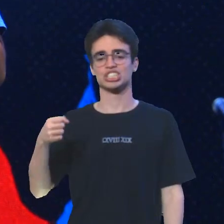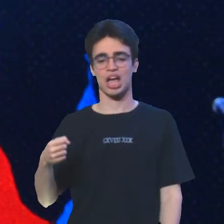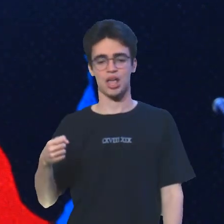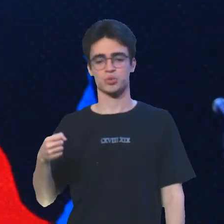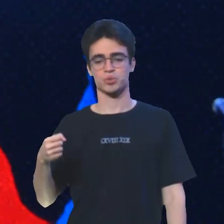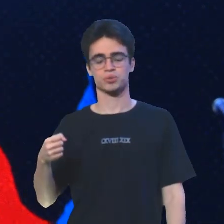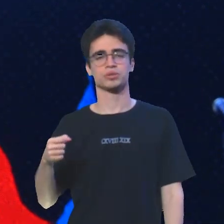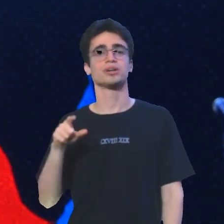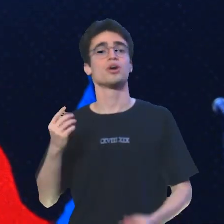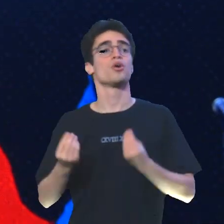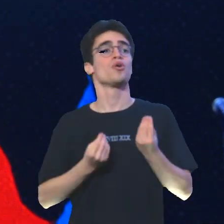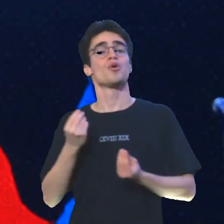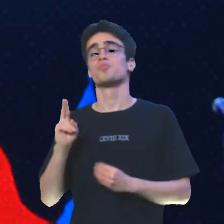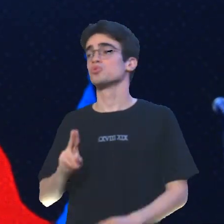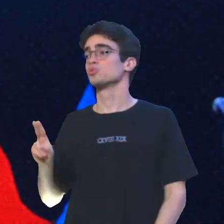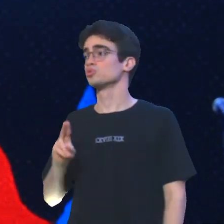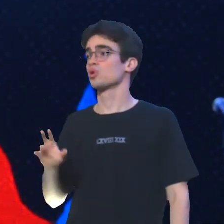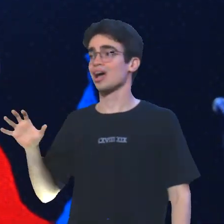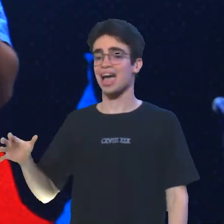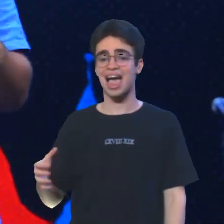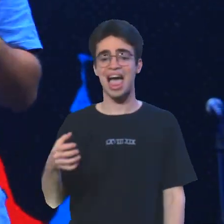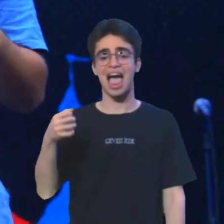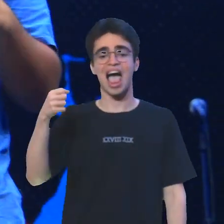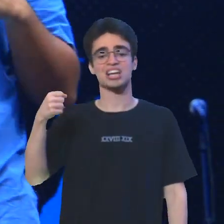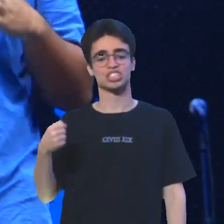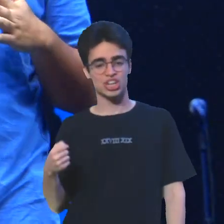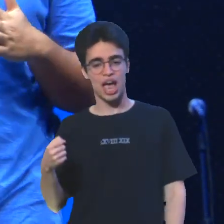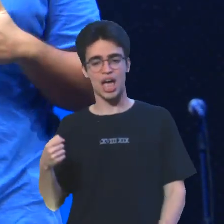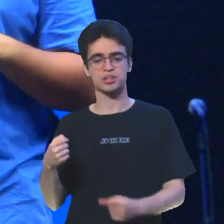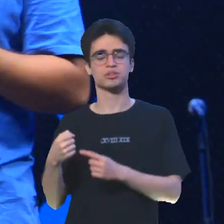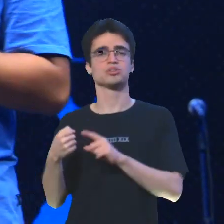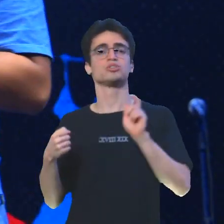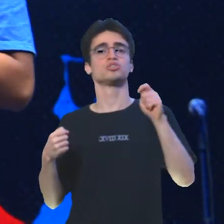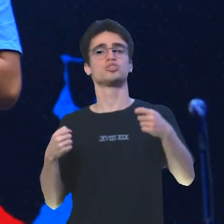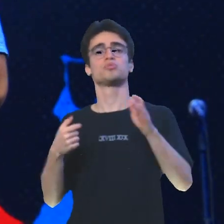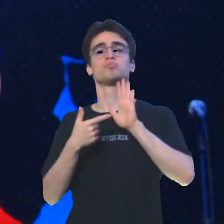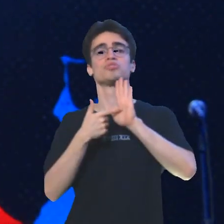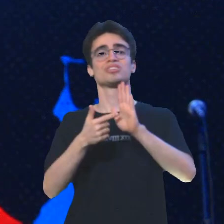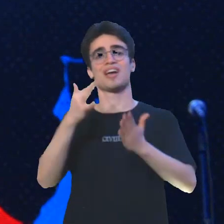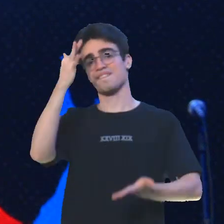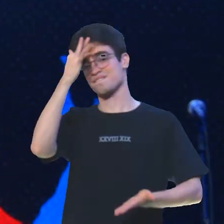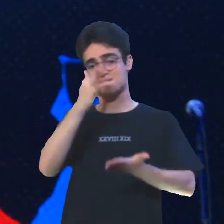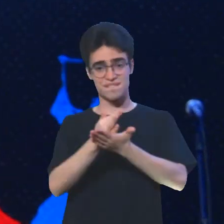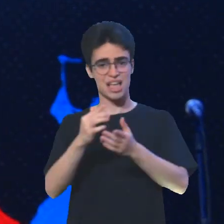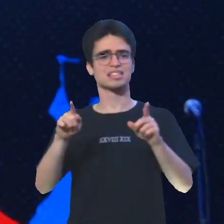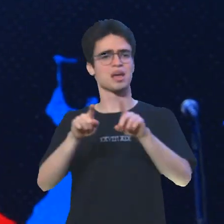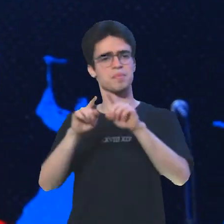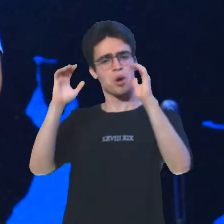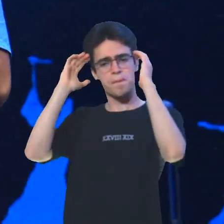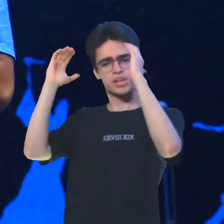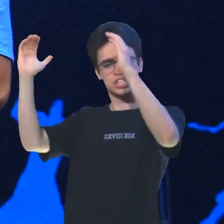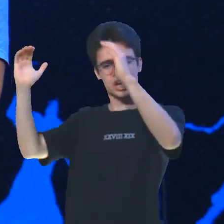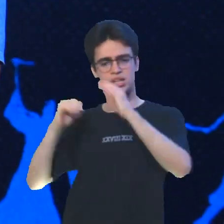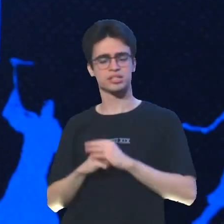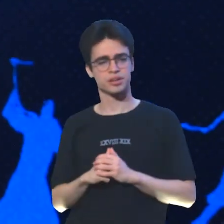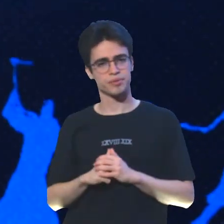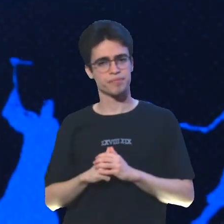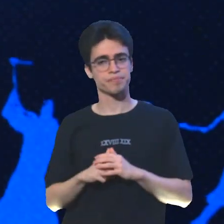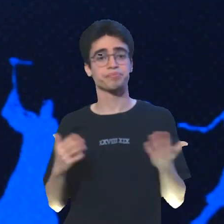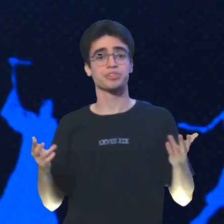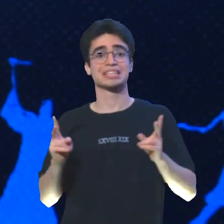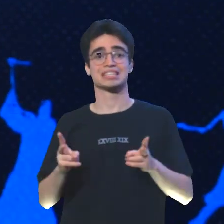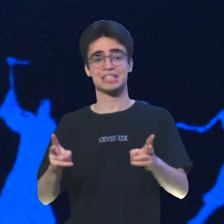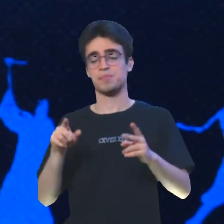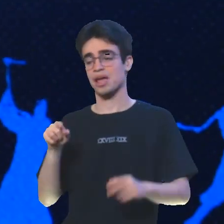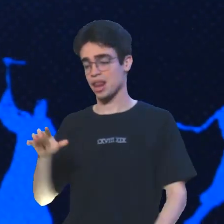E como ele usou o seu cajado como símbolo de fé e obediência. Cada vez que Moisés levantava o